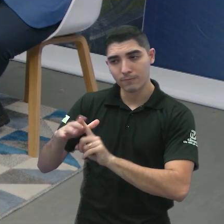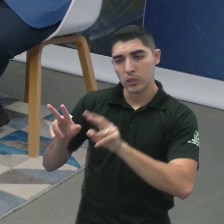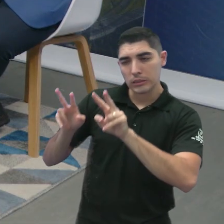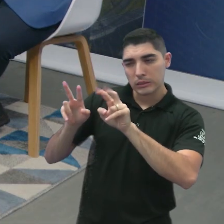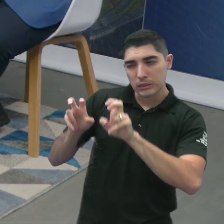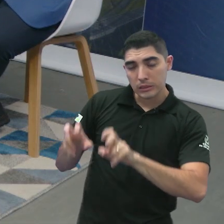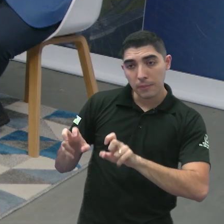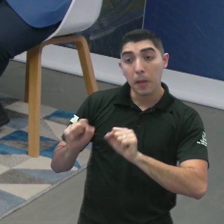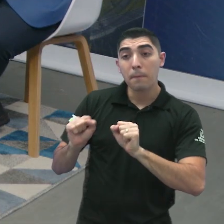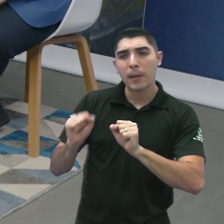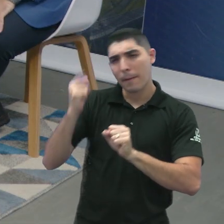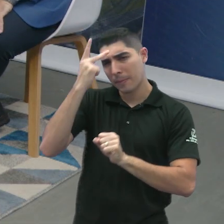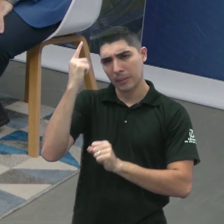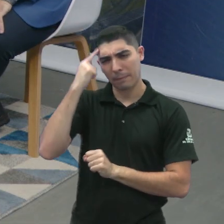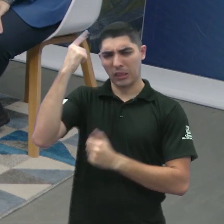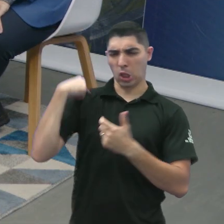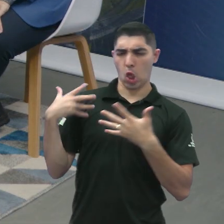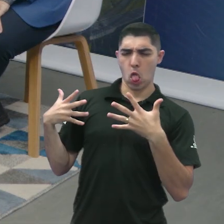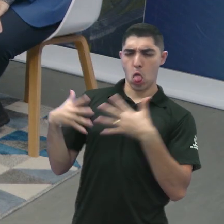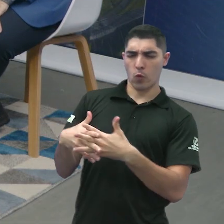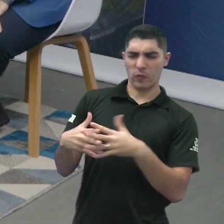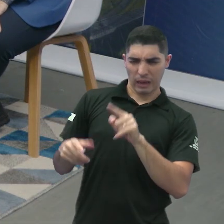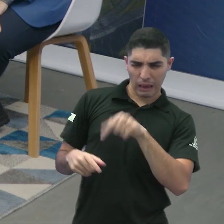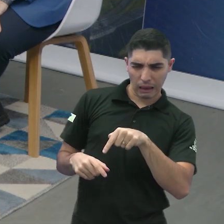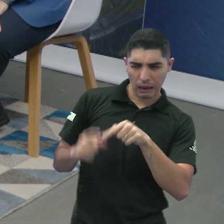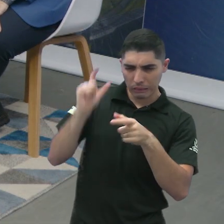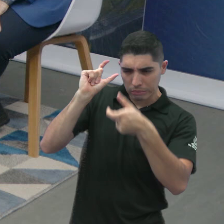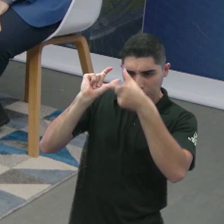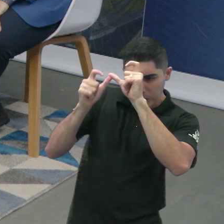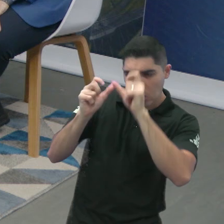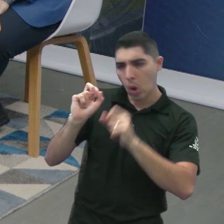com transtornos na avaliação